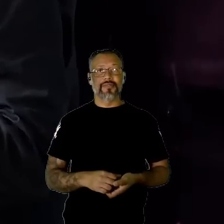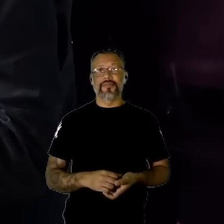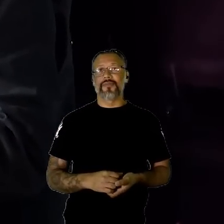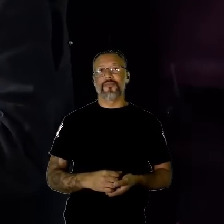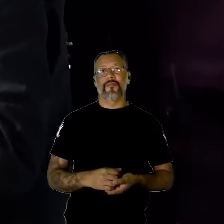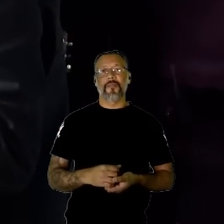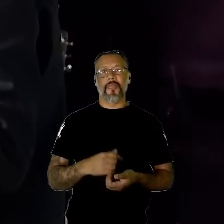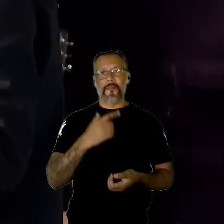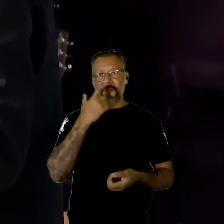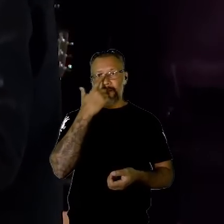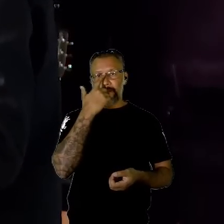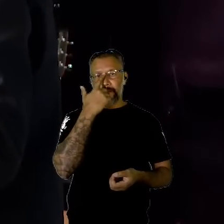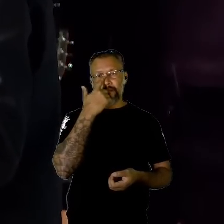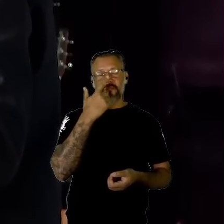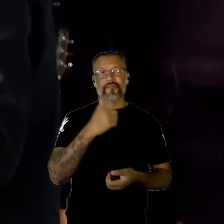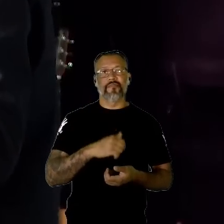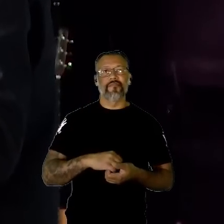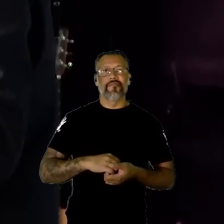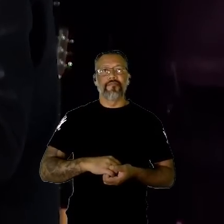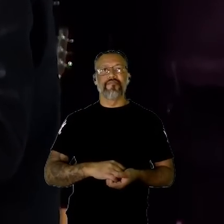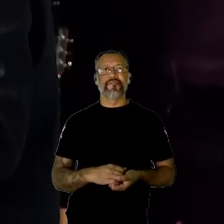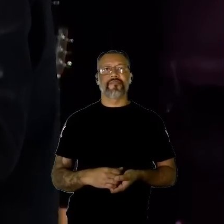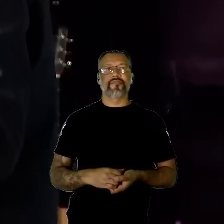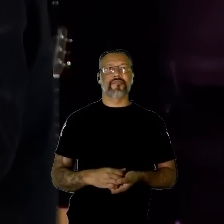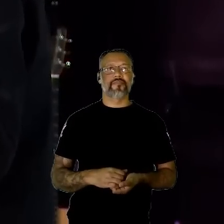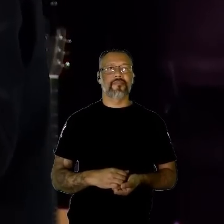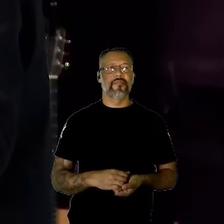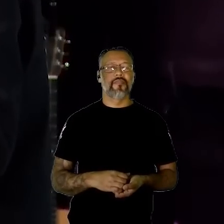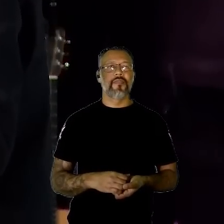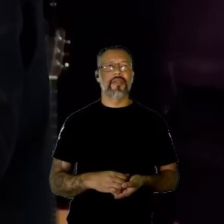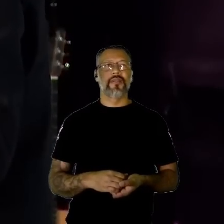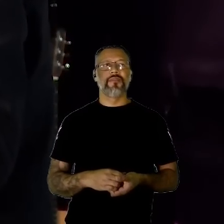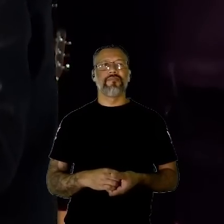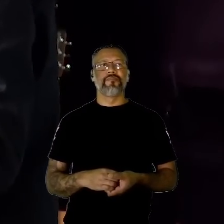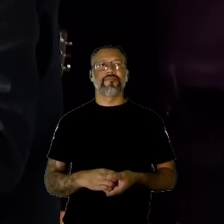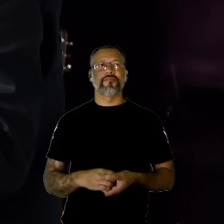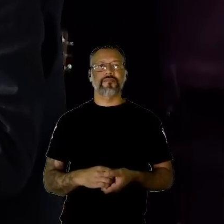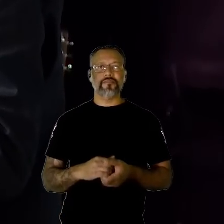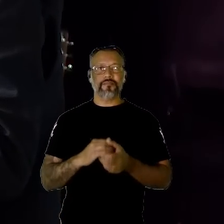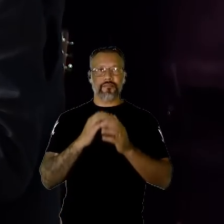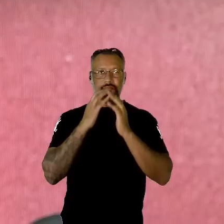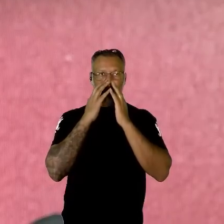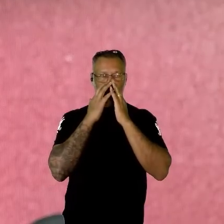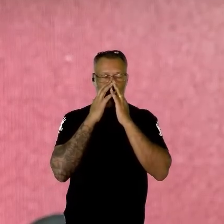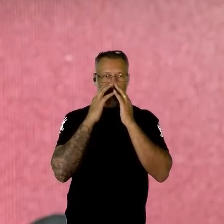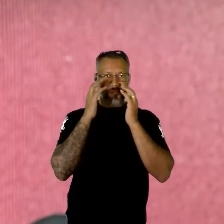perdoe quem tem um Fusquinha que hoje tem um Fusquinha 60 é carro importado